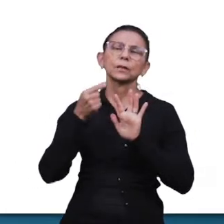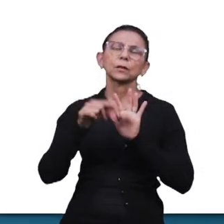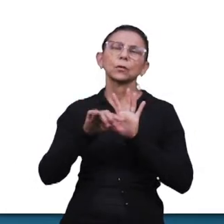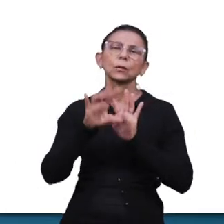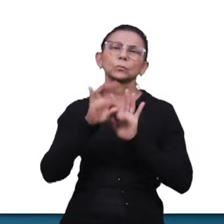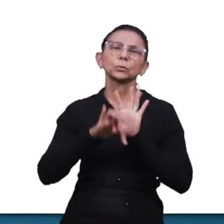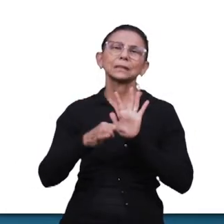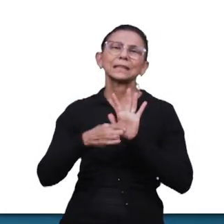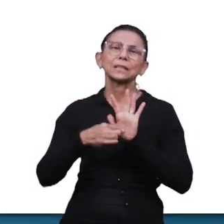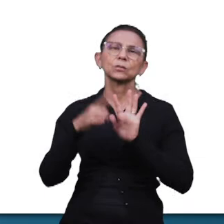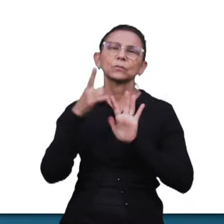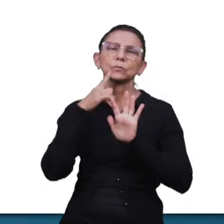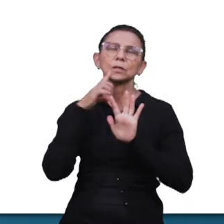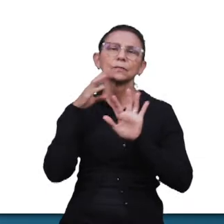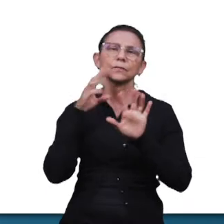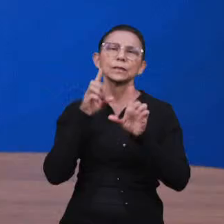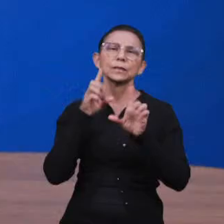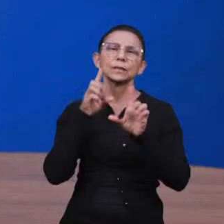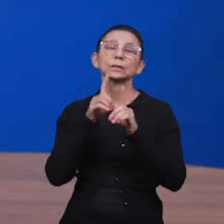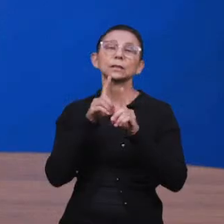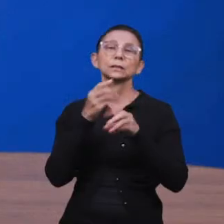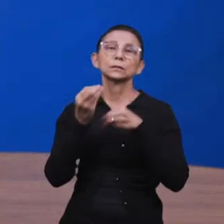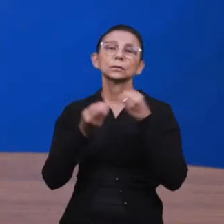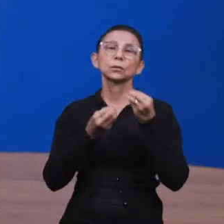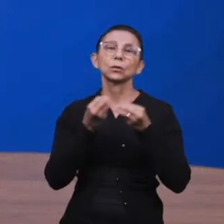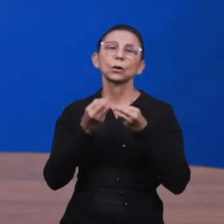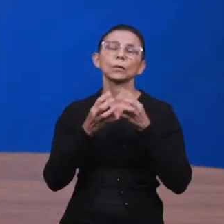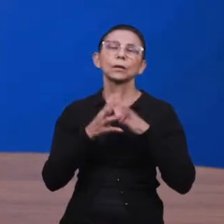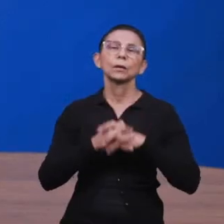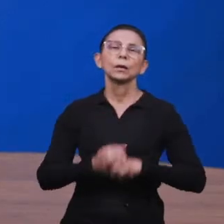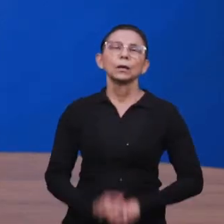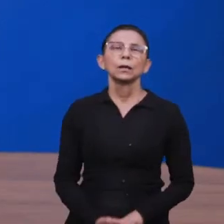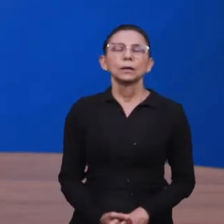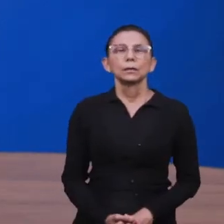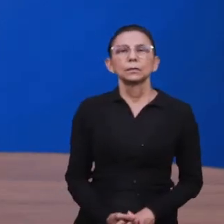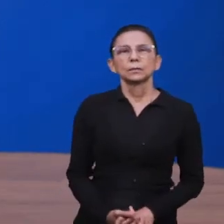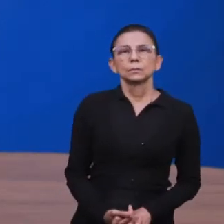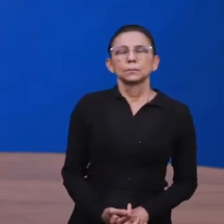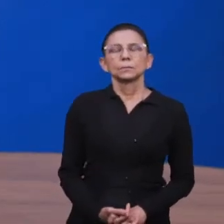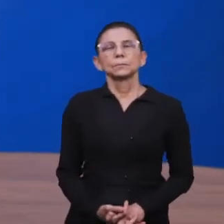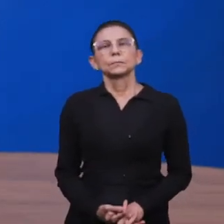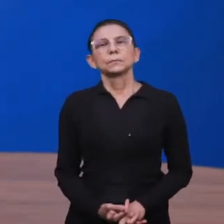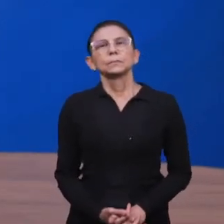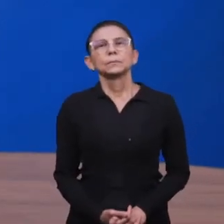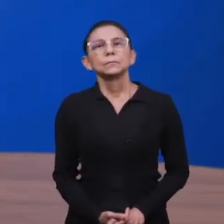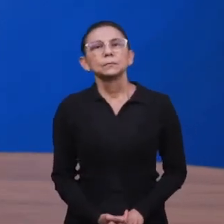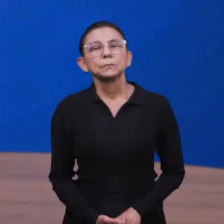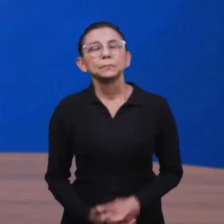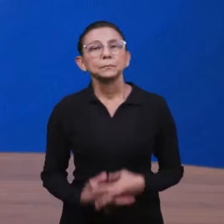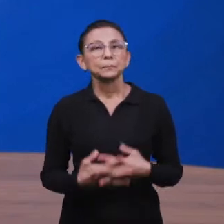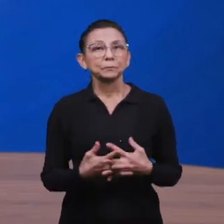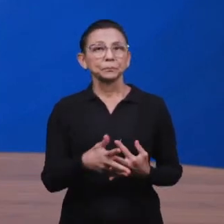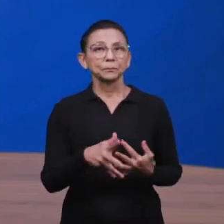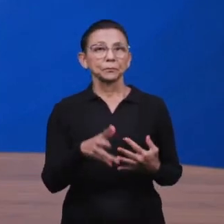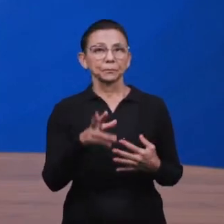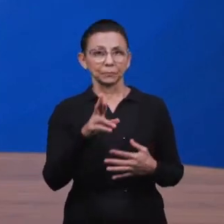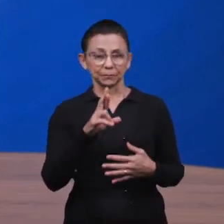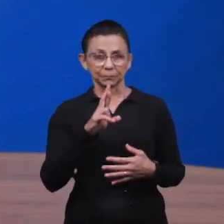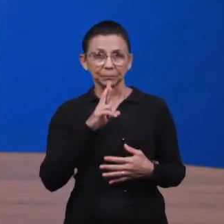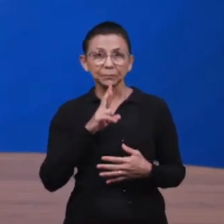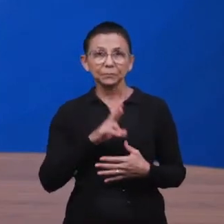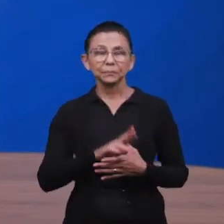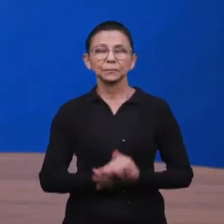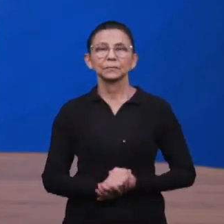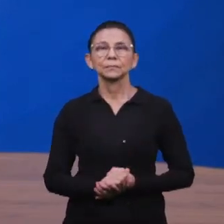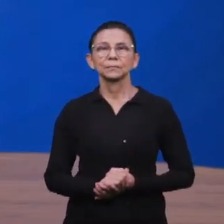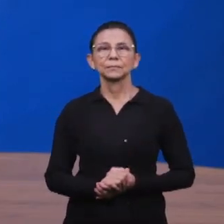próprio texto, né? As doutrinas estão relatadas no próprio texto. O que é notável é que essa resposta agora, ela virá